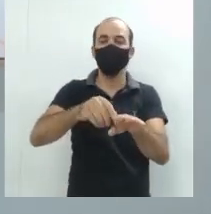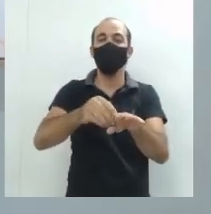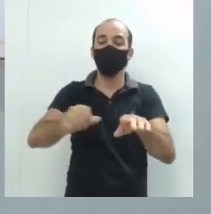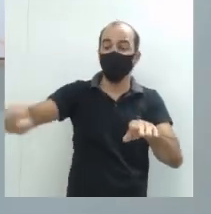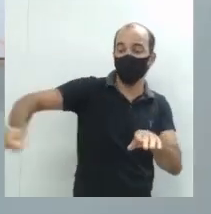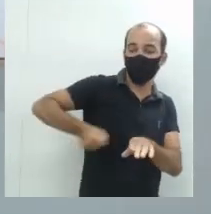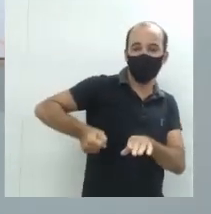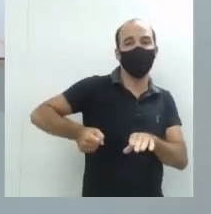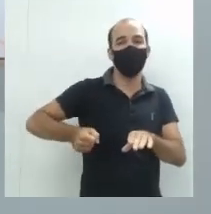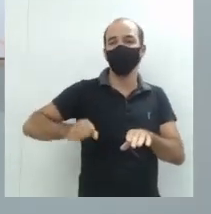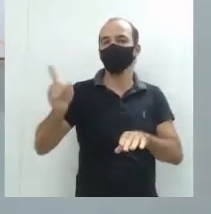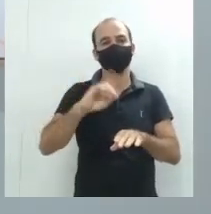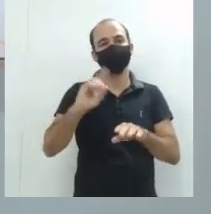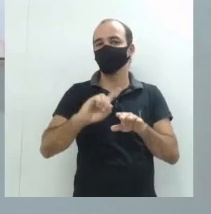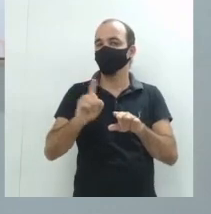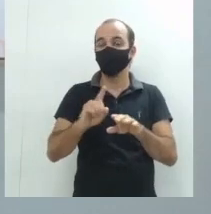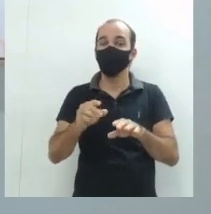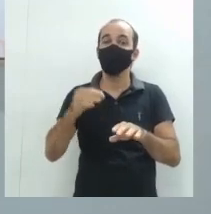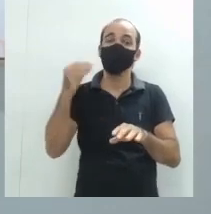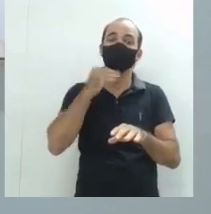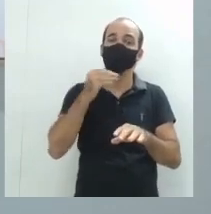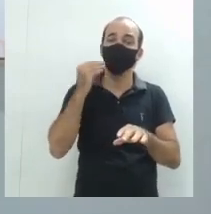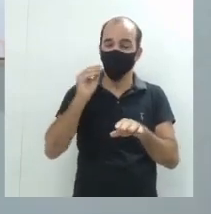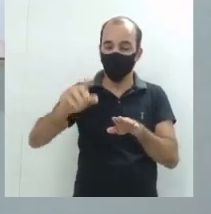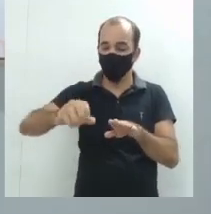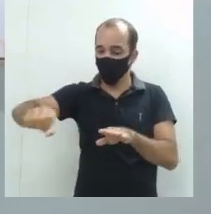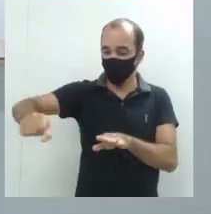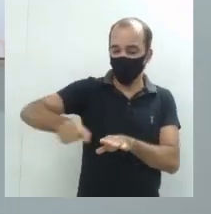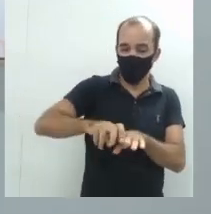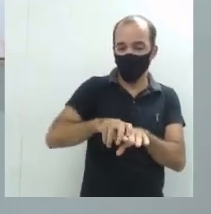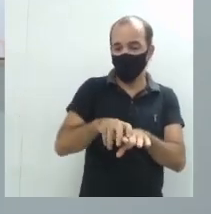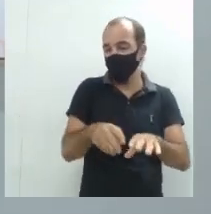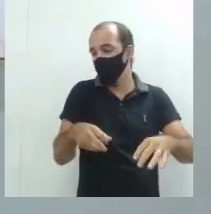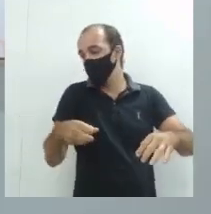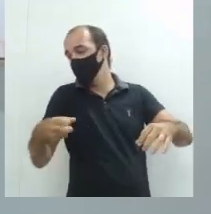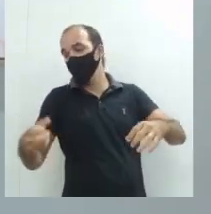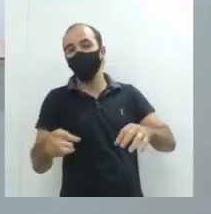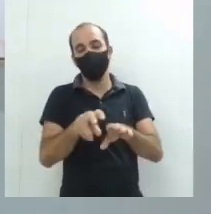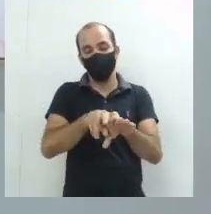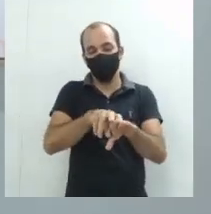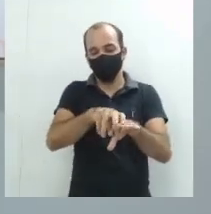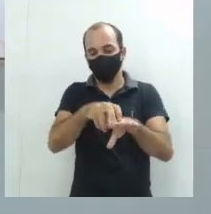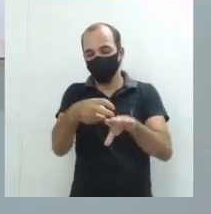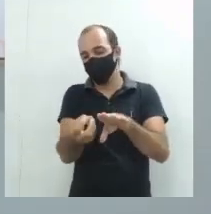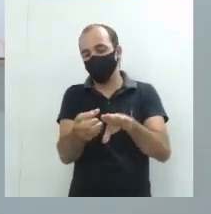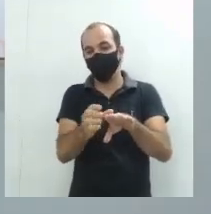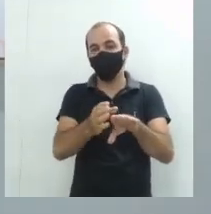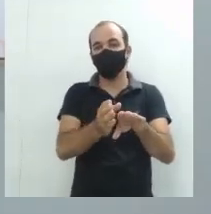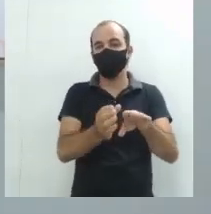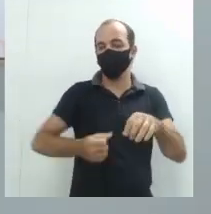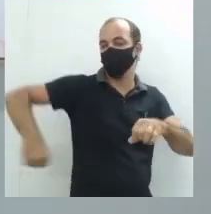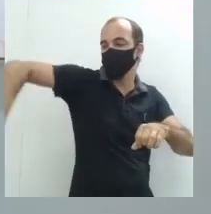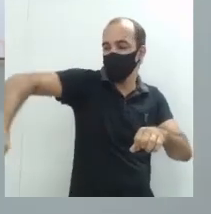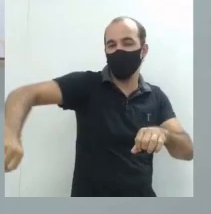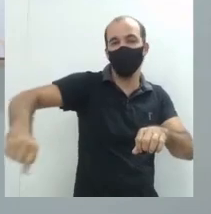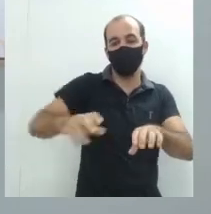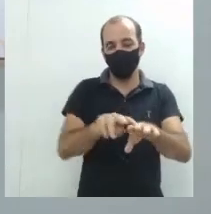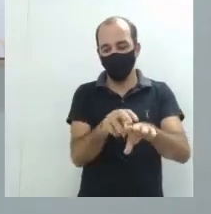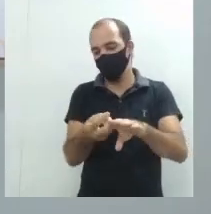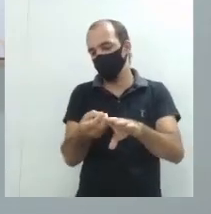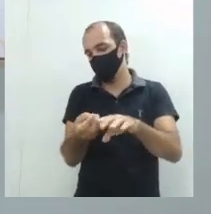Newton. Vai prender Newton? Então o vetor velocidade instantânea tem um módulo, tem uma direção e tem